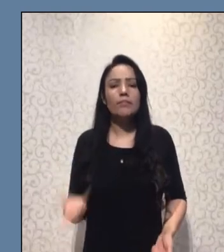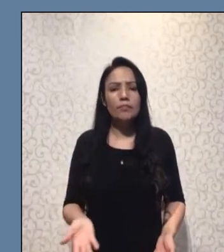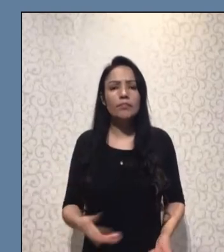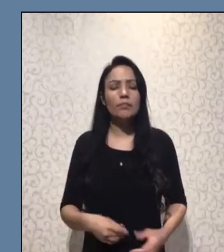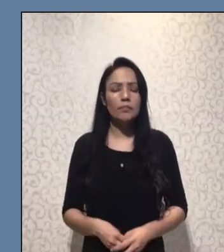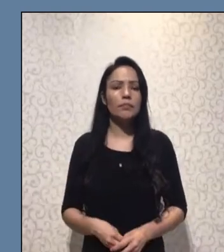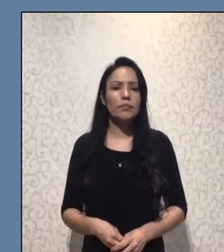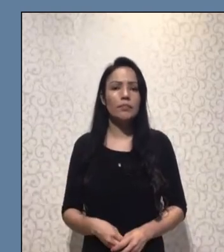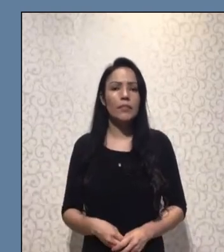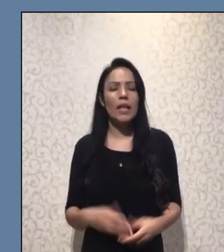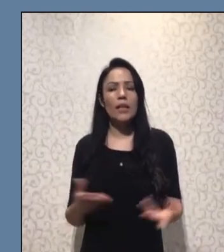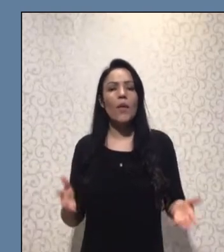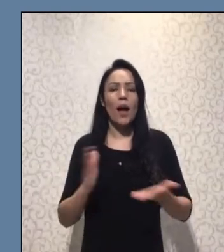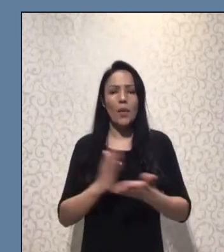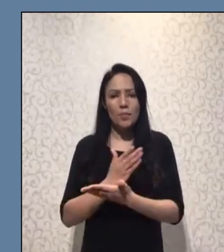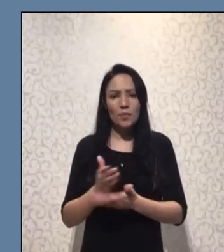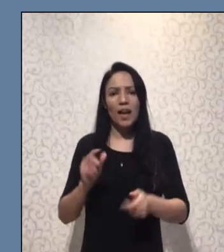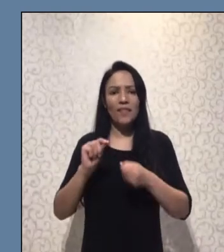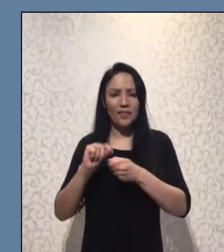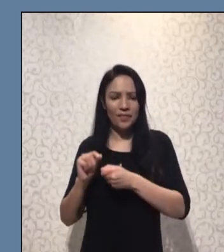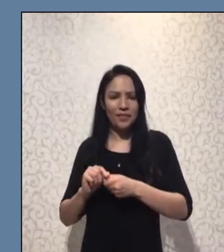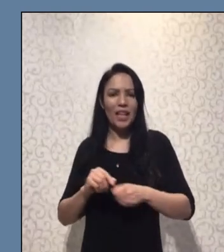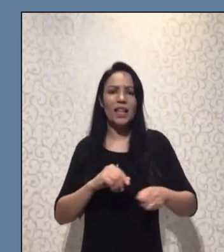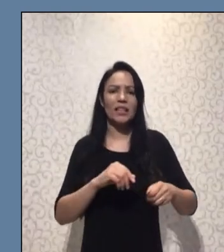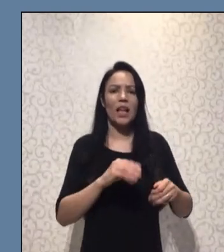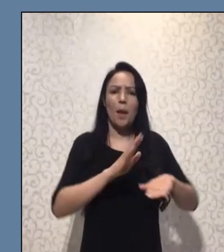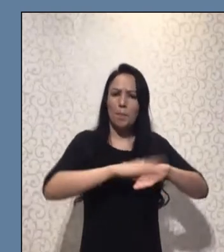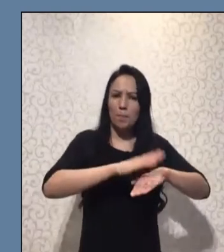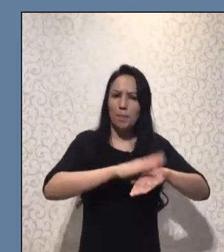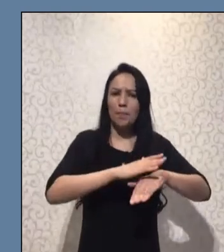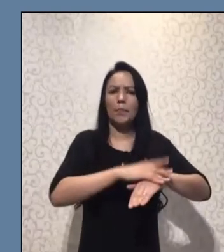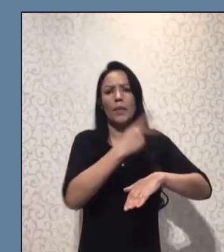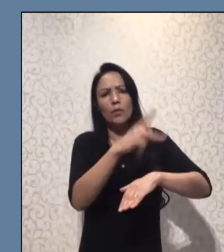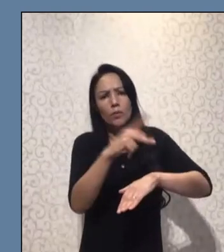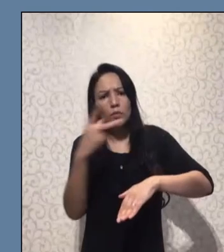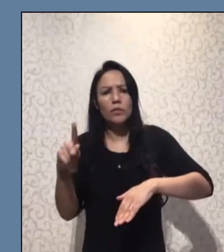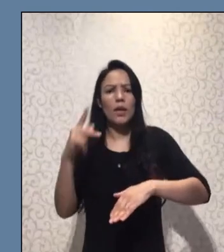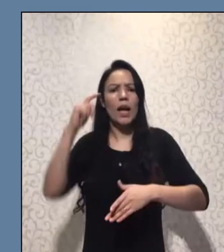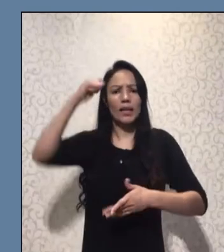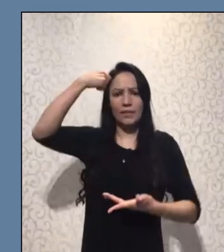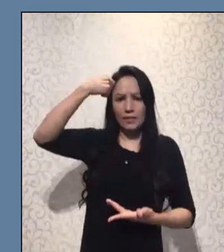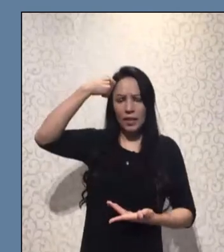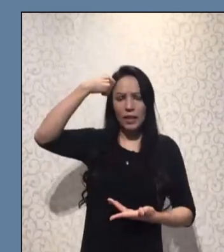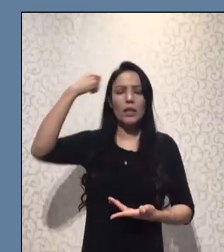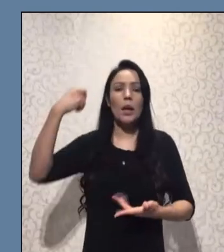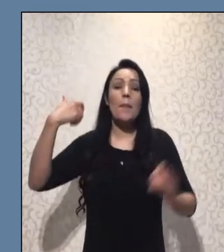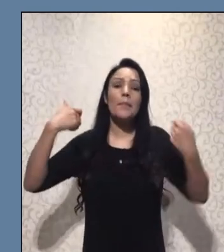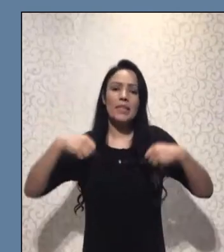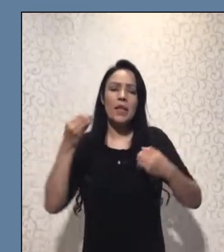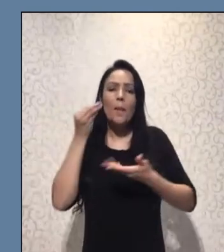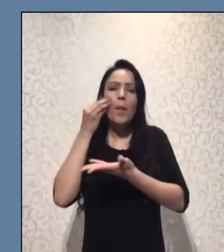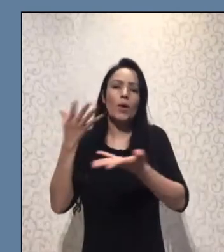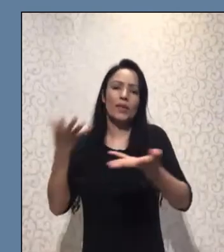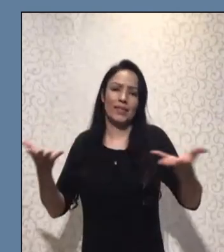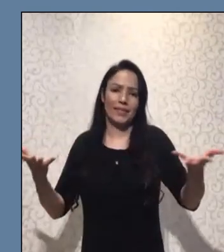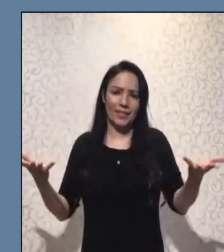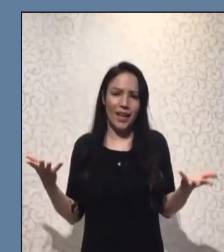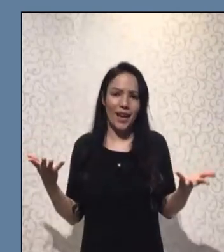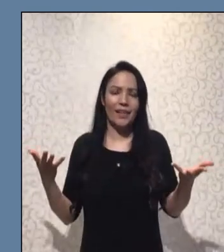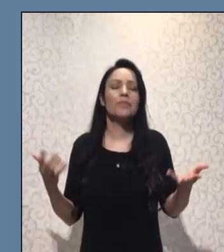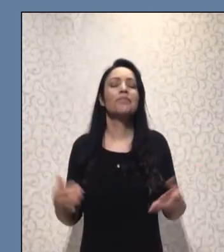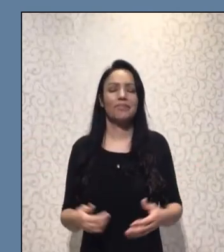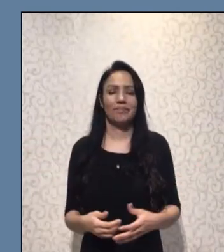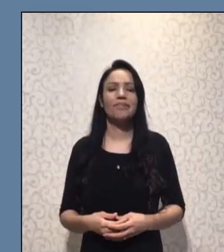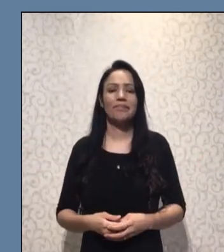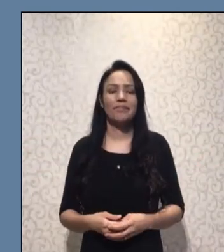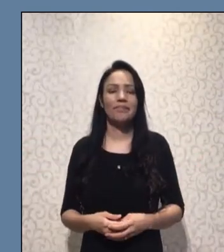por artistas negros, se não for mostrando os artistas negros que eu tenho na coleção, de uma